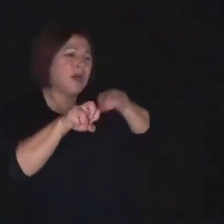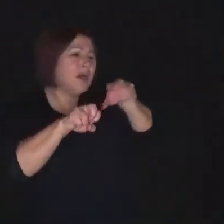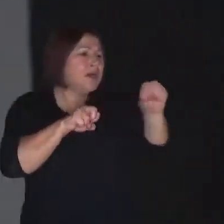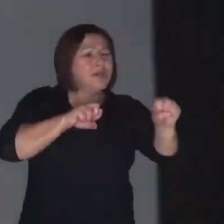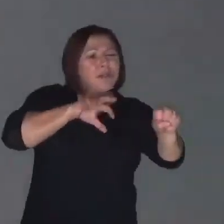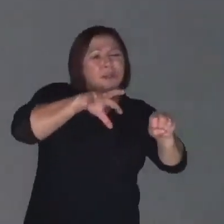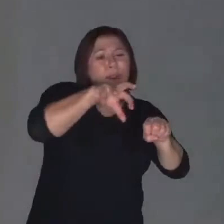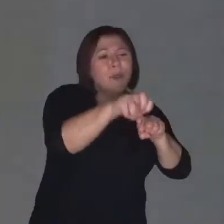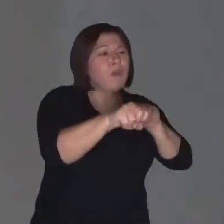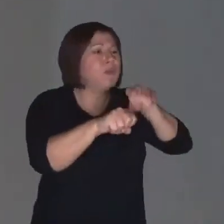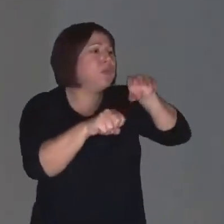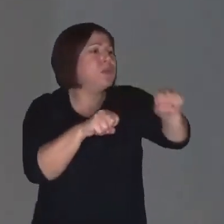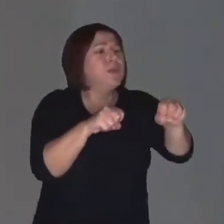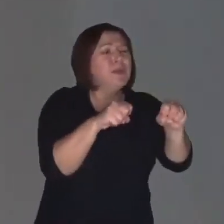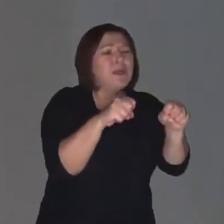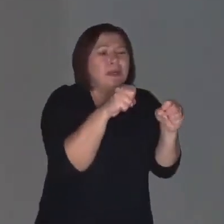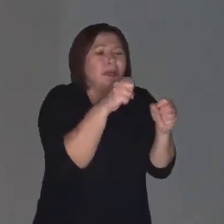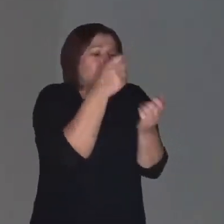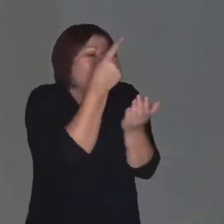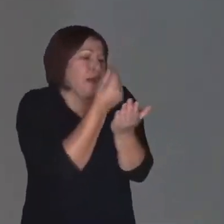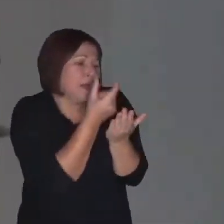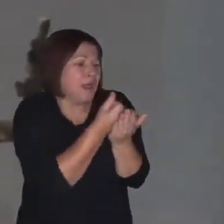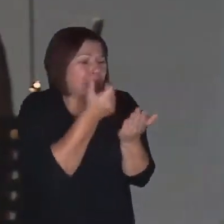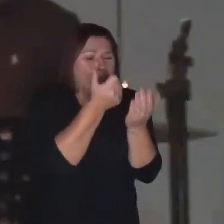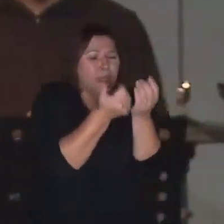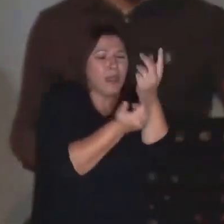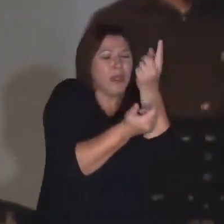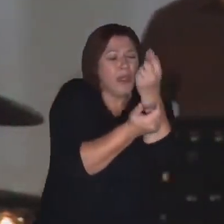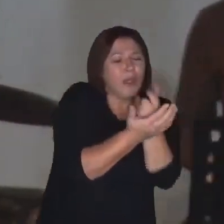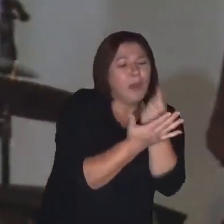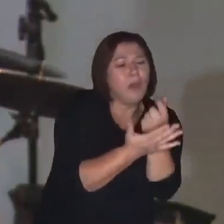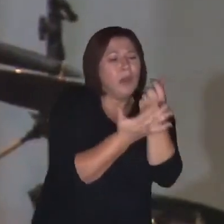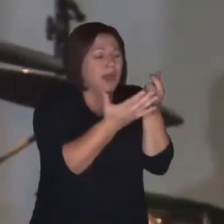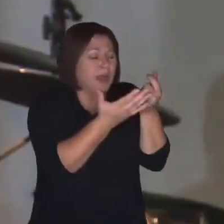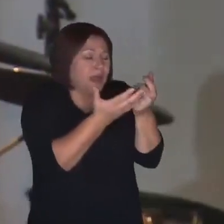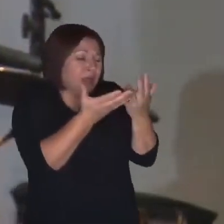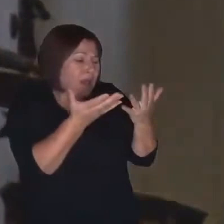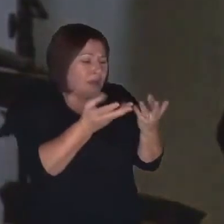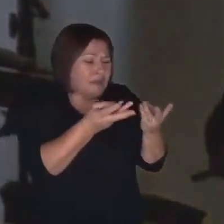Vazio eu achei, tesouros jamais poderão